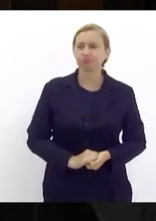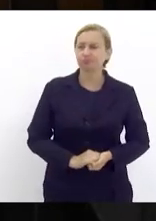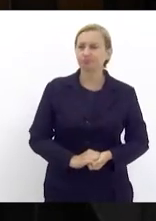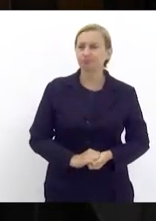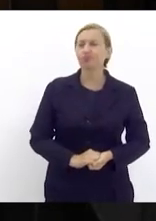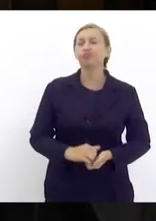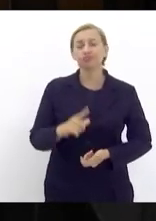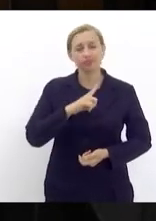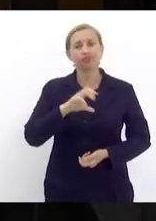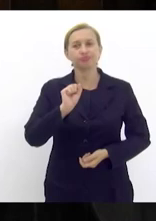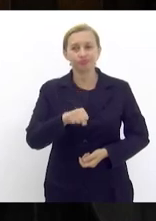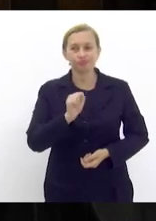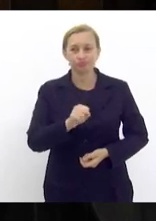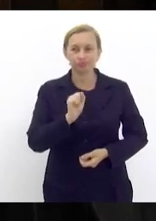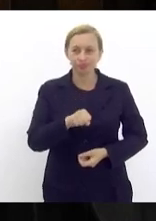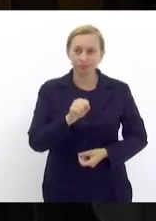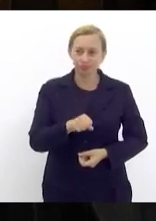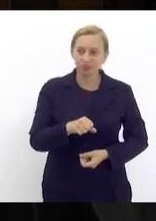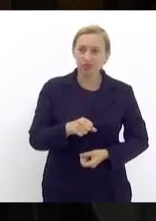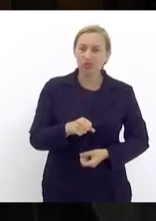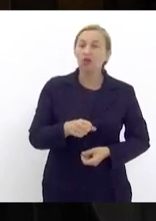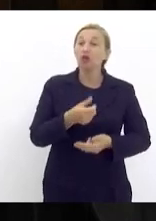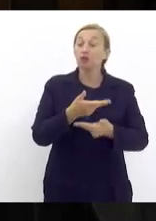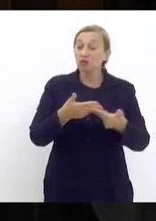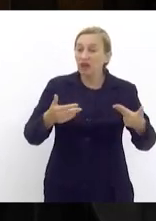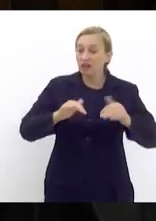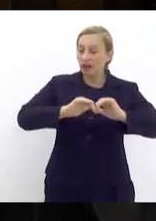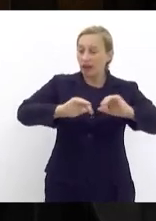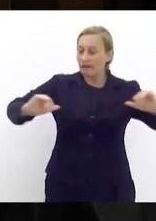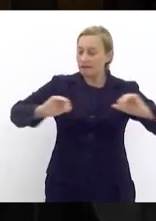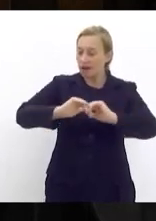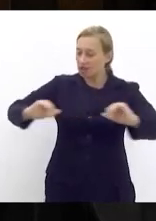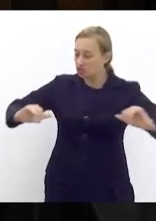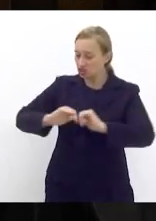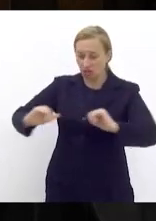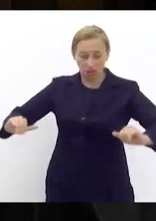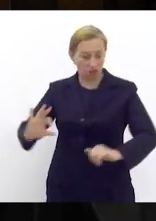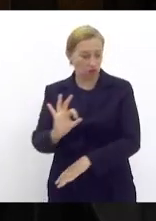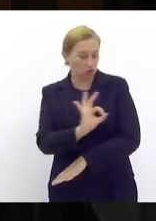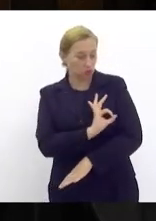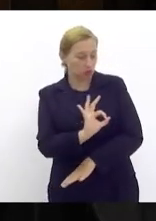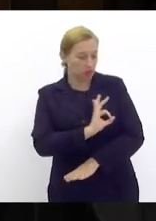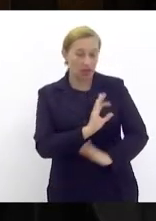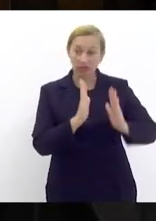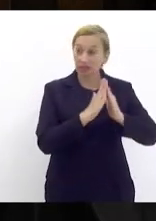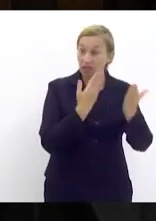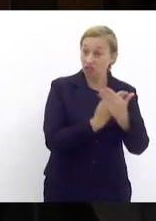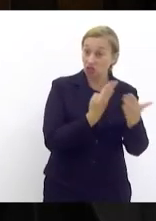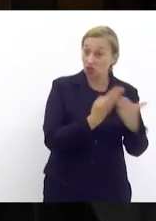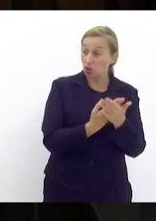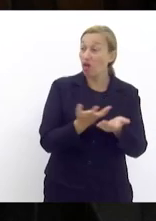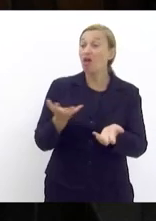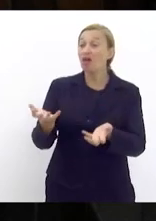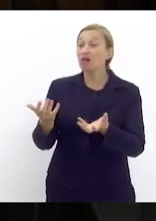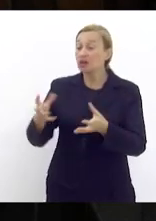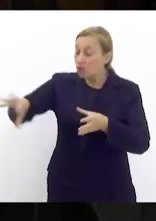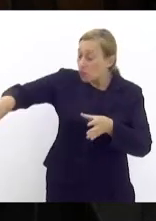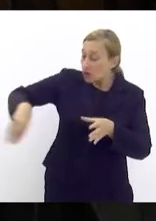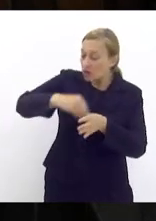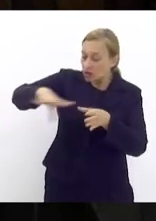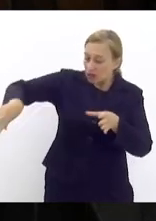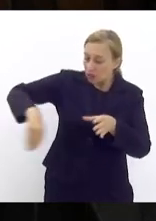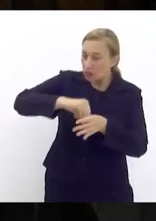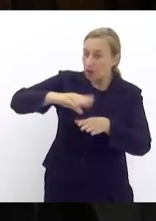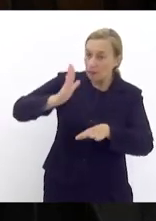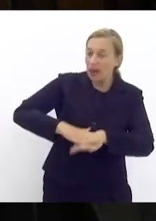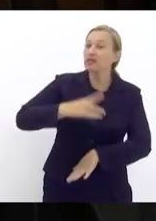Nós temos sim, enquanto muitos querem afastar os policiais das escolas, nós temos que colocá-los cada vez mais